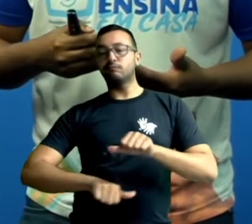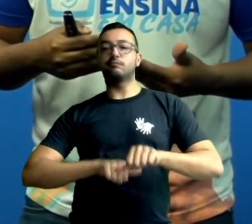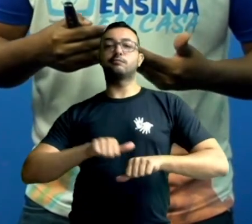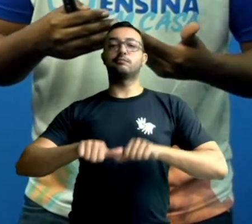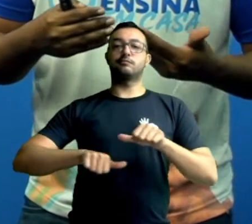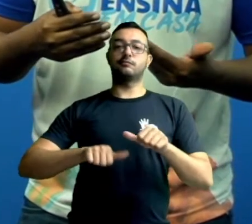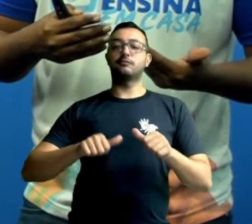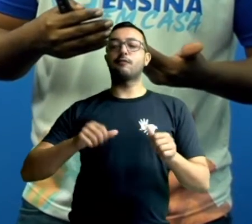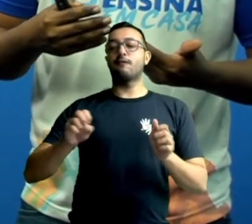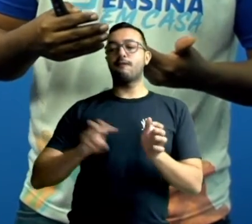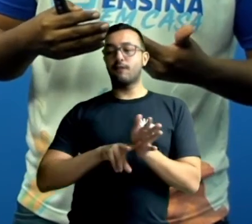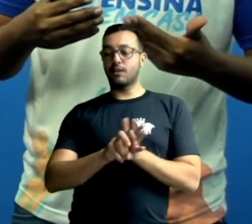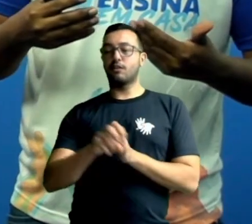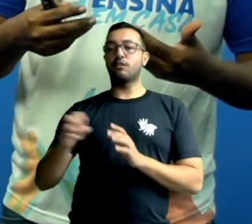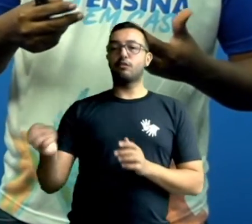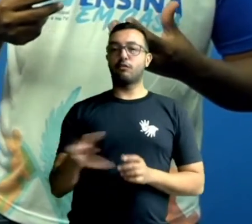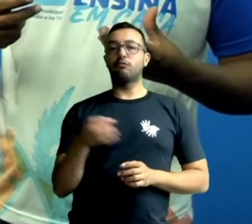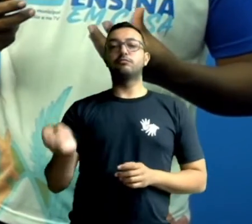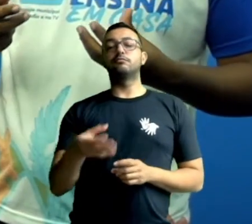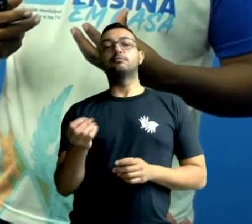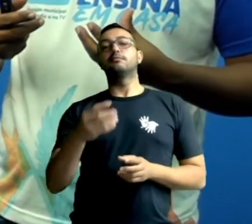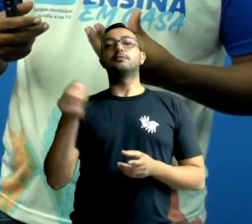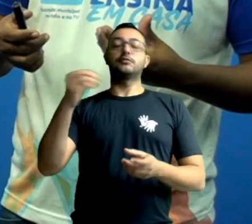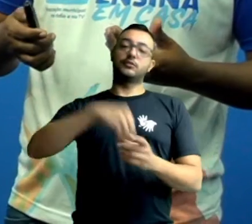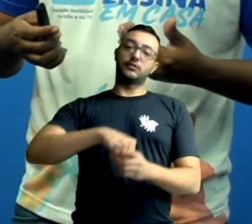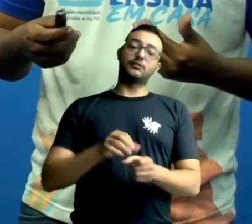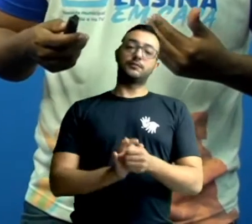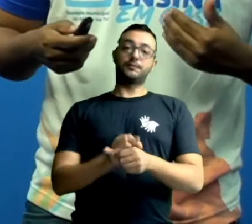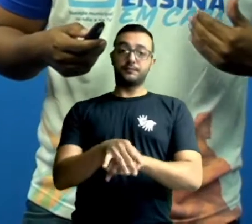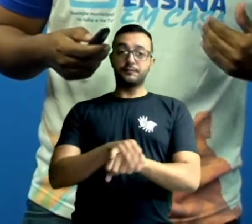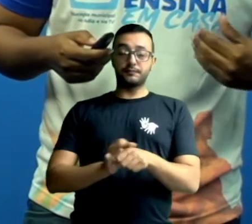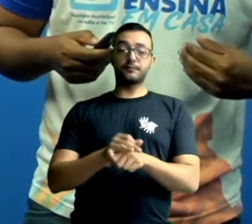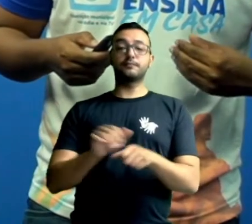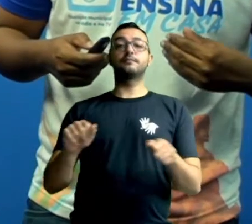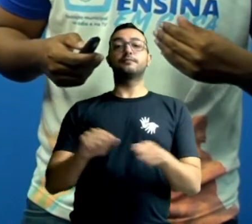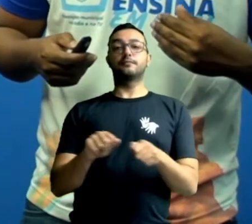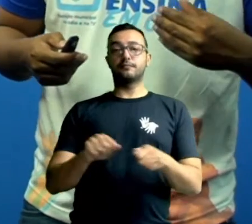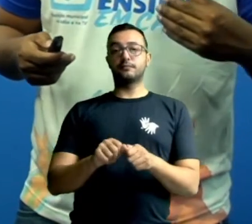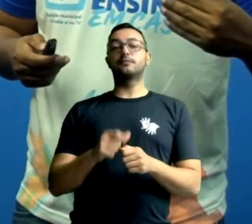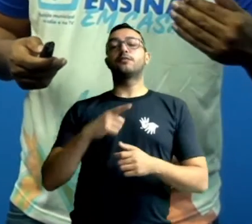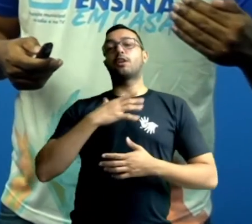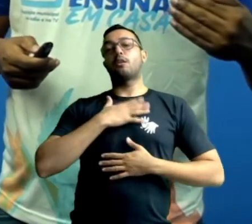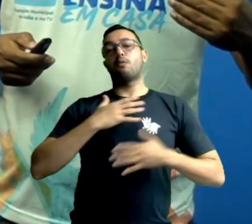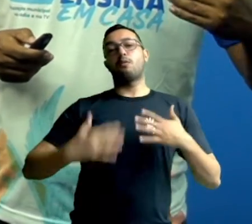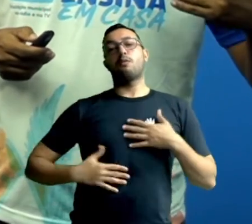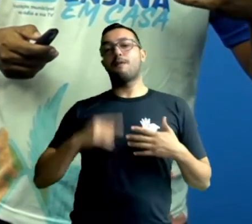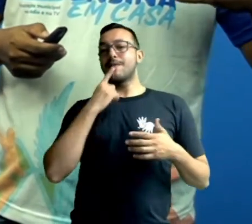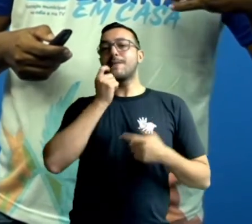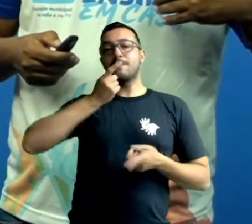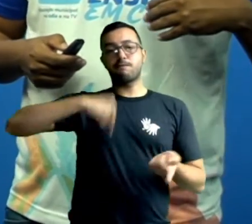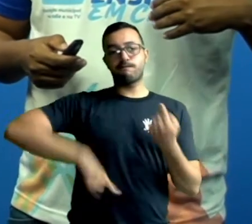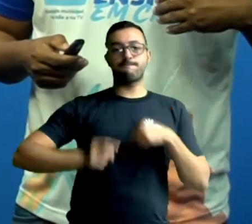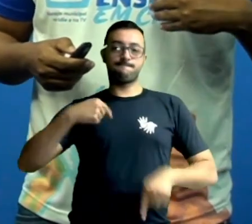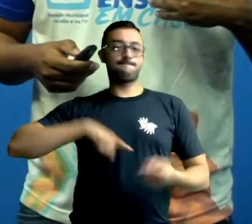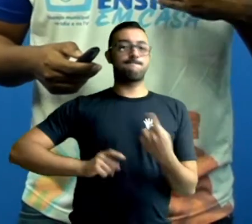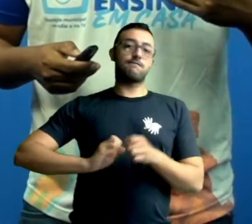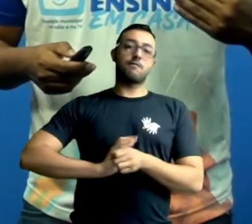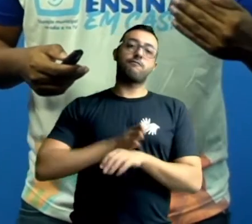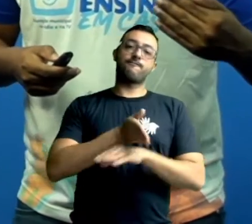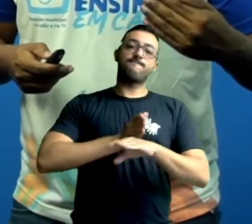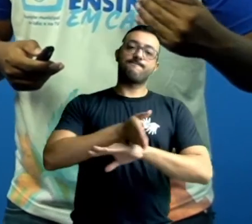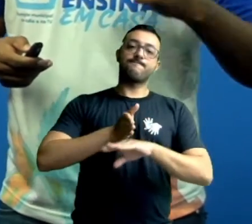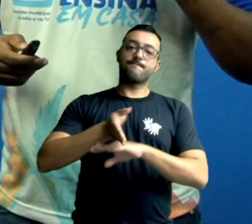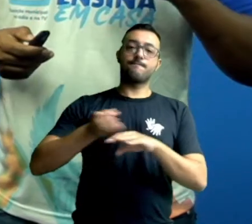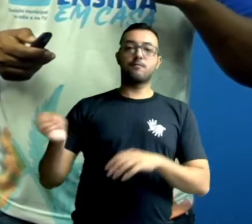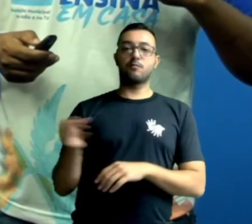remontados, novos vírus são montados dentro dessa célula e partem para a corrente sanguínea para invadir novas